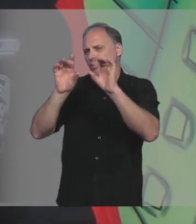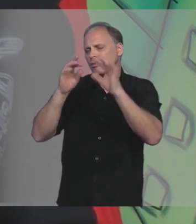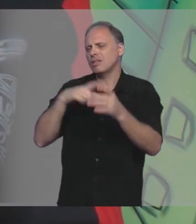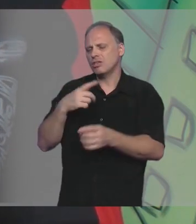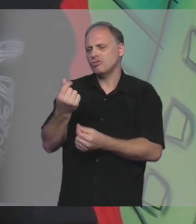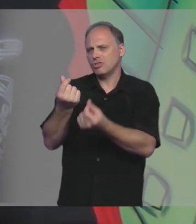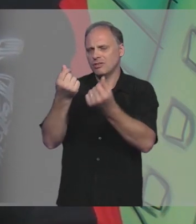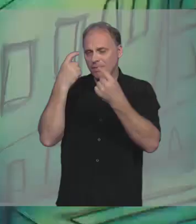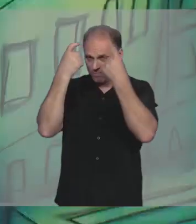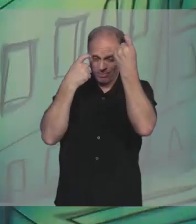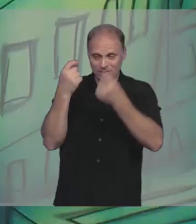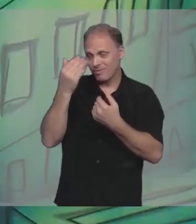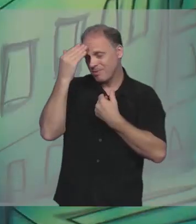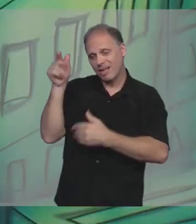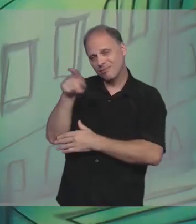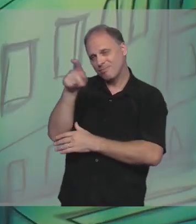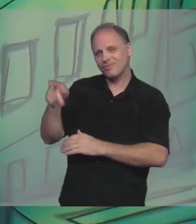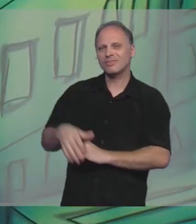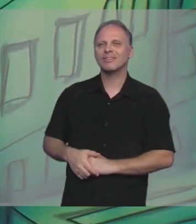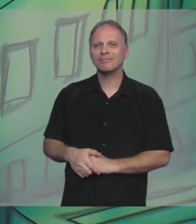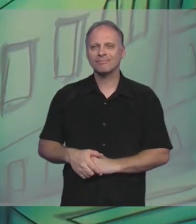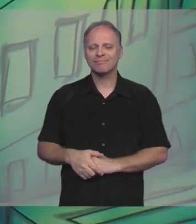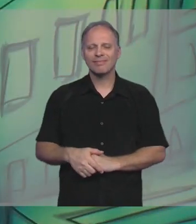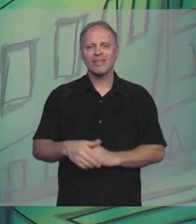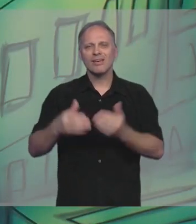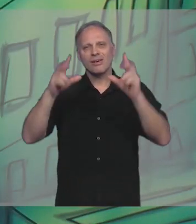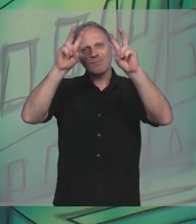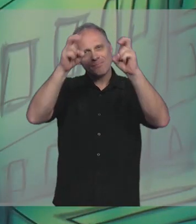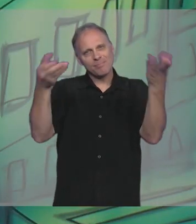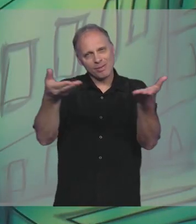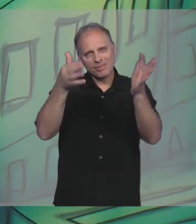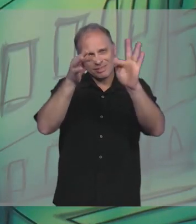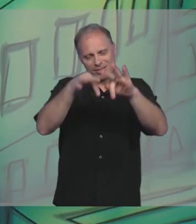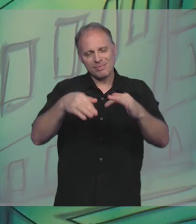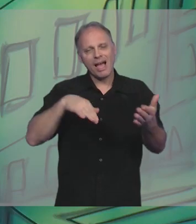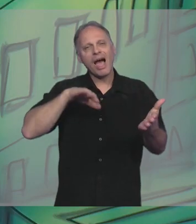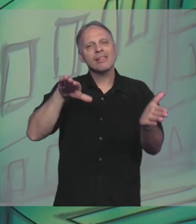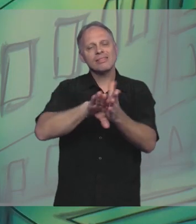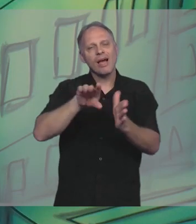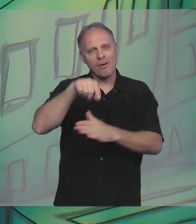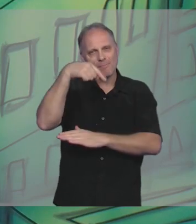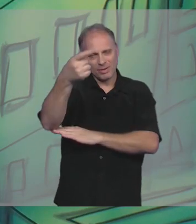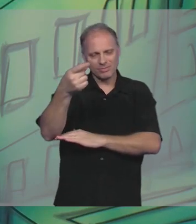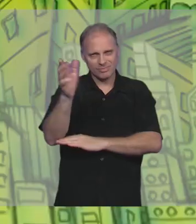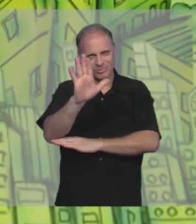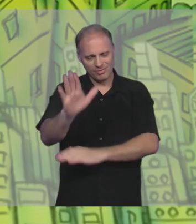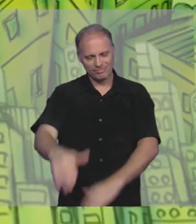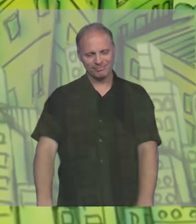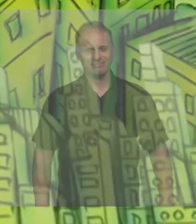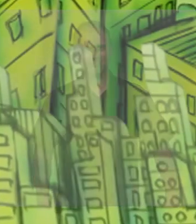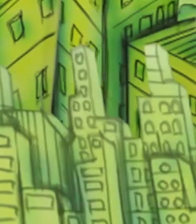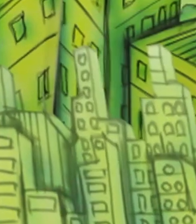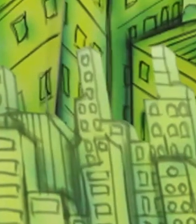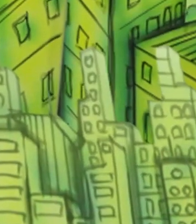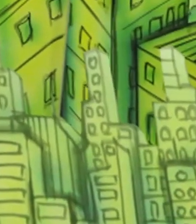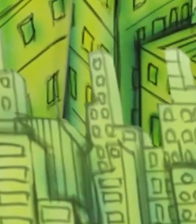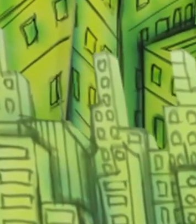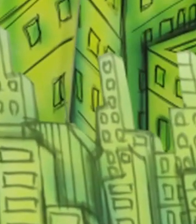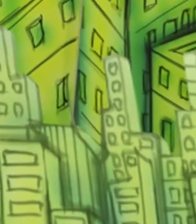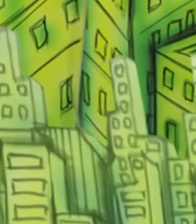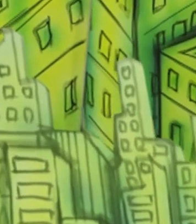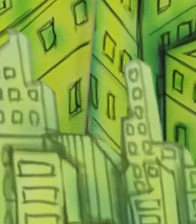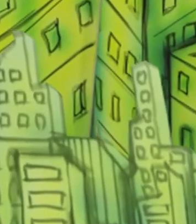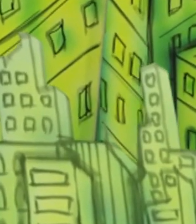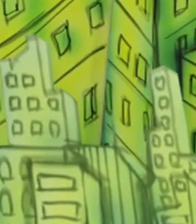muito. Obrigado, professor. O Em Pauta fica por aqui. Até o próximo programa. Tchau.